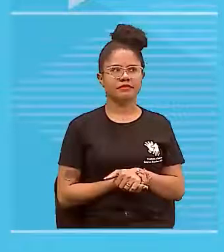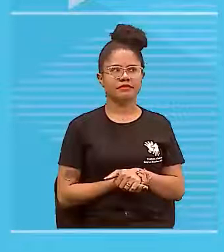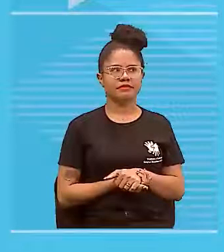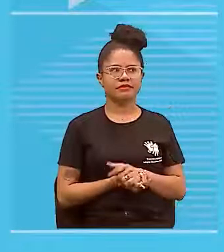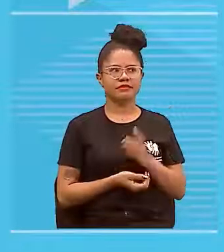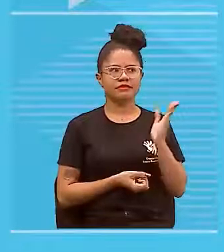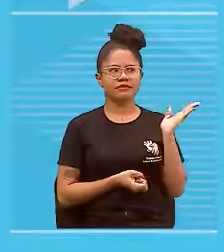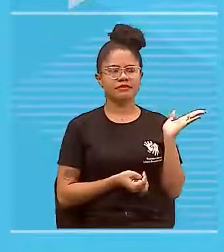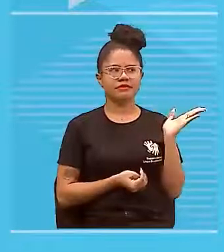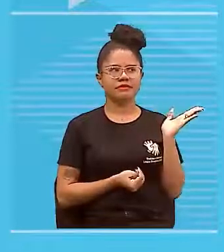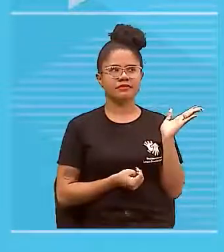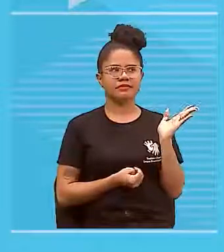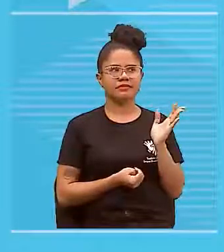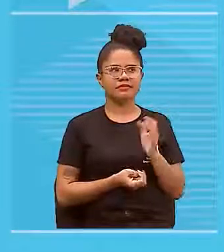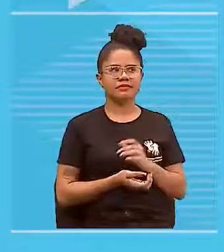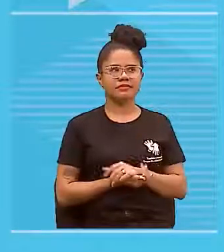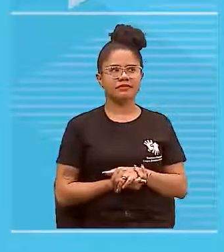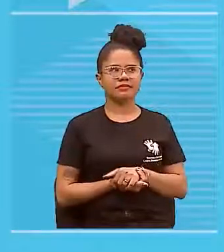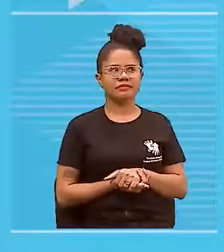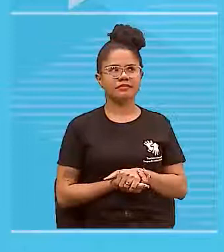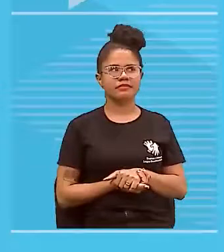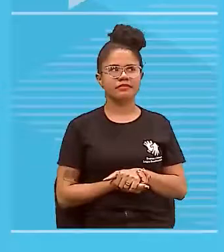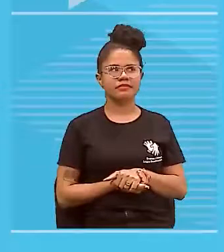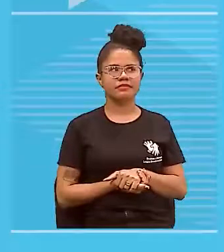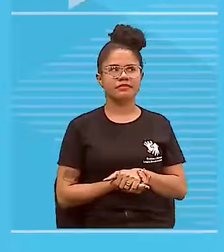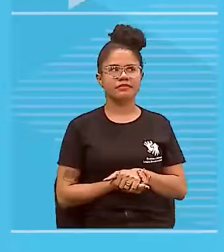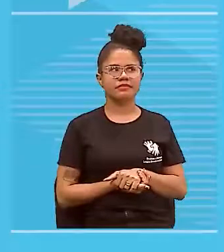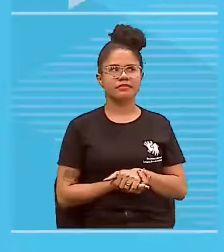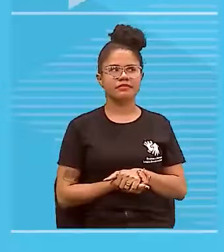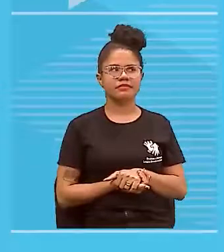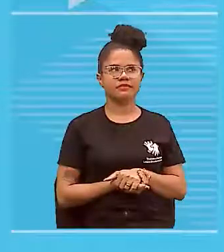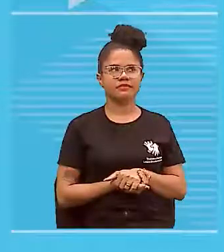olha só é